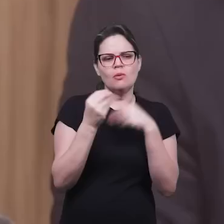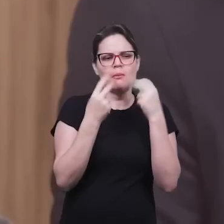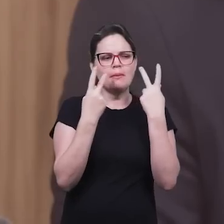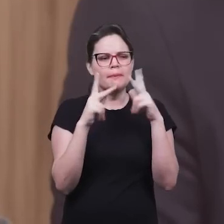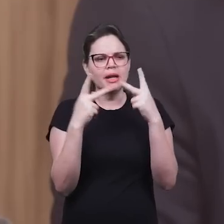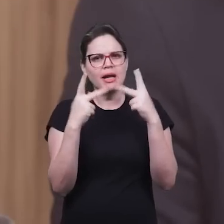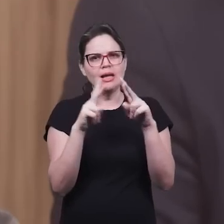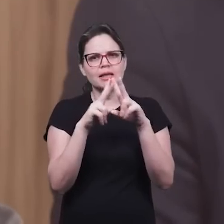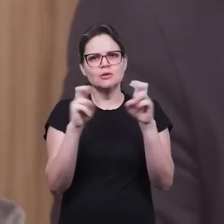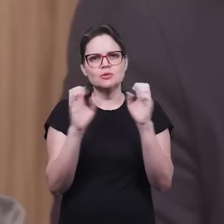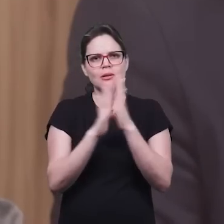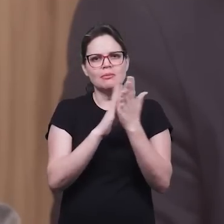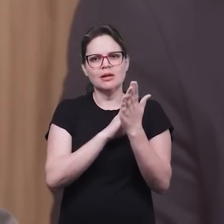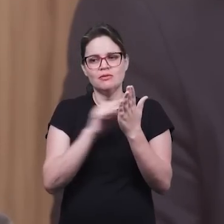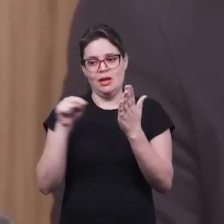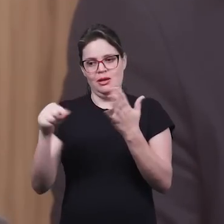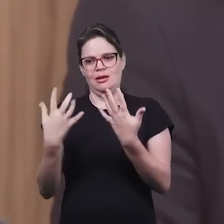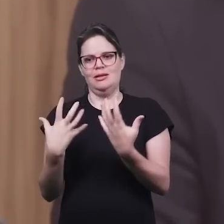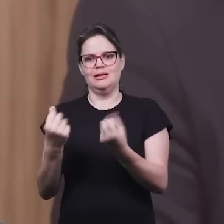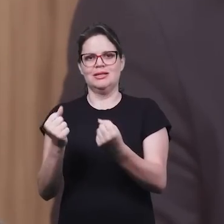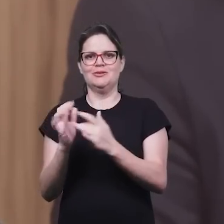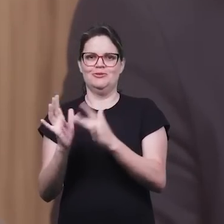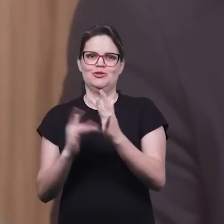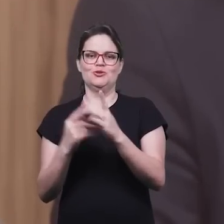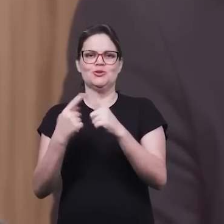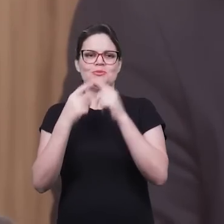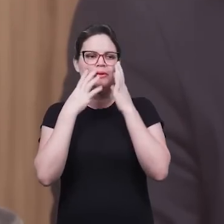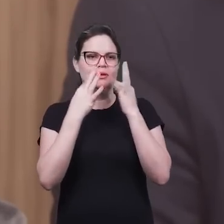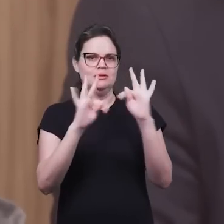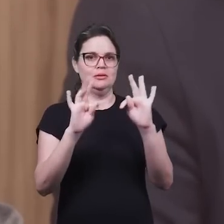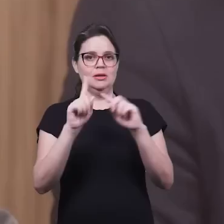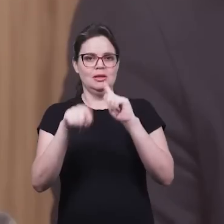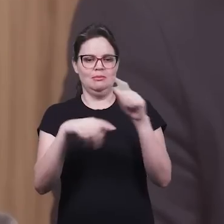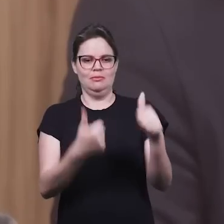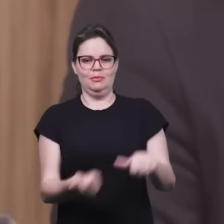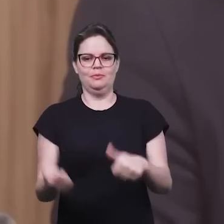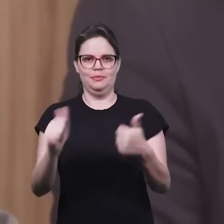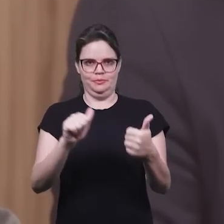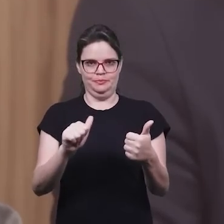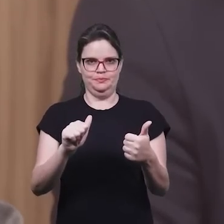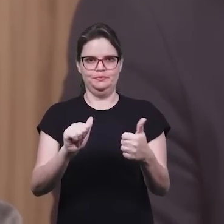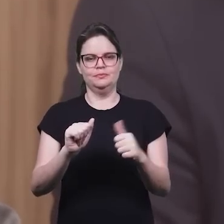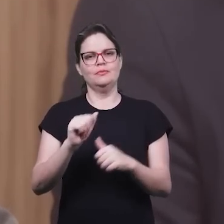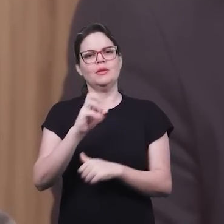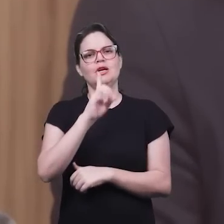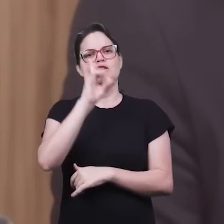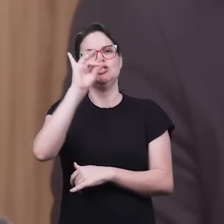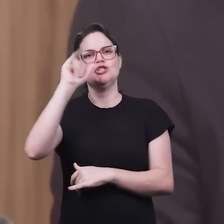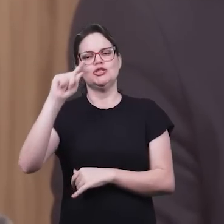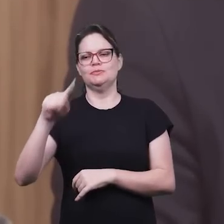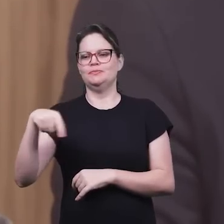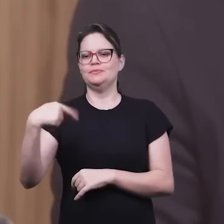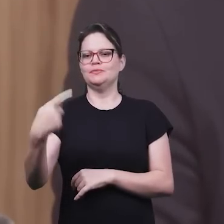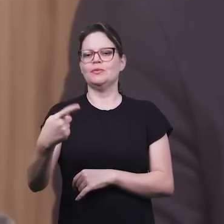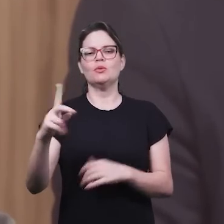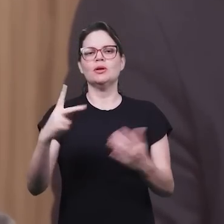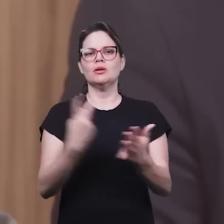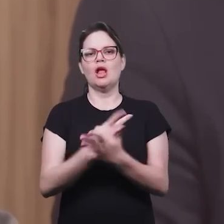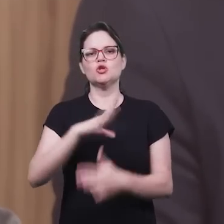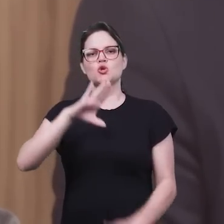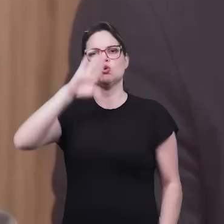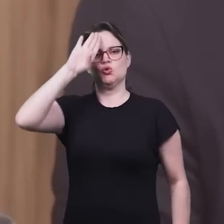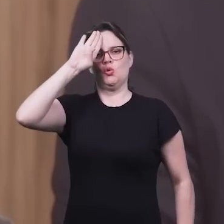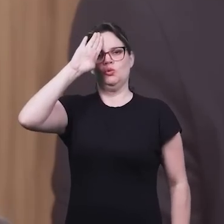que era pregada, Albano aceitou a Jesus, foi batizado. Dias depois, um soldado